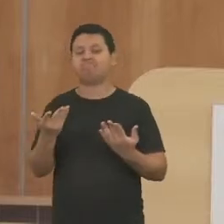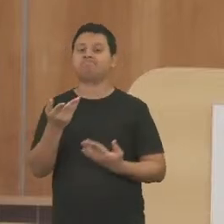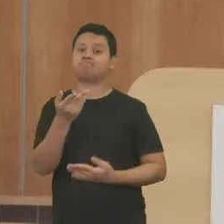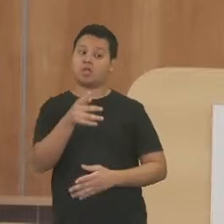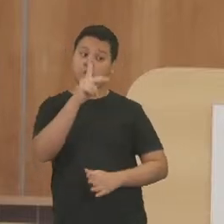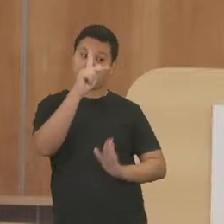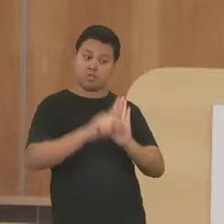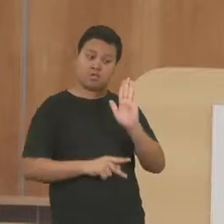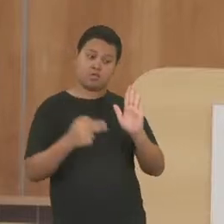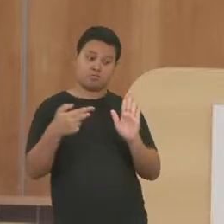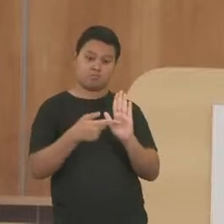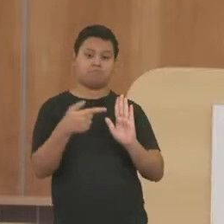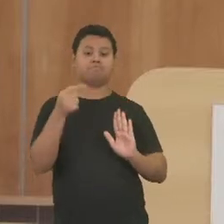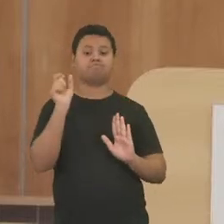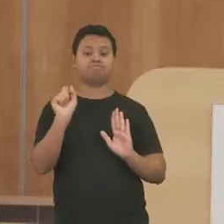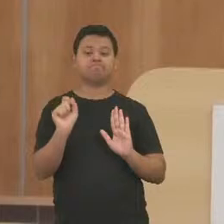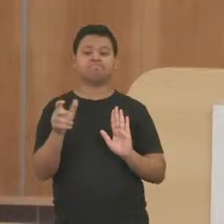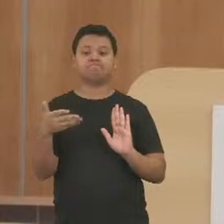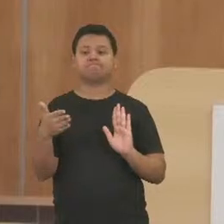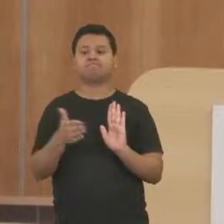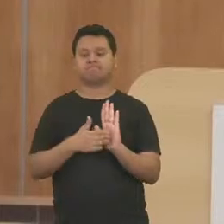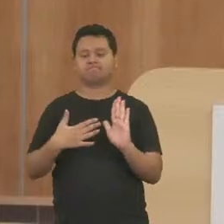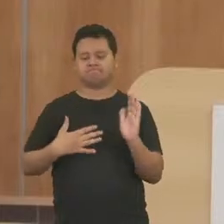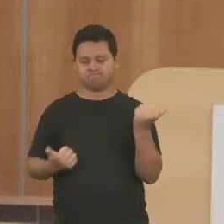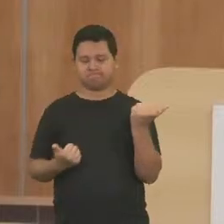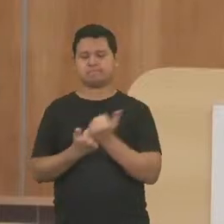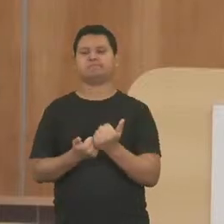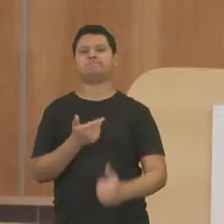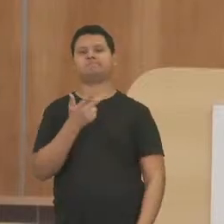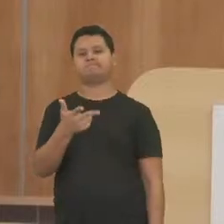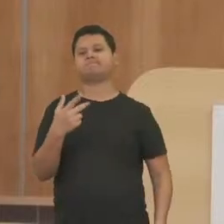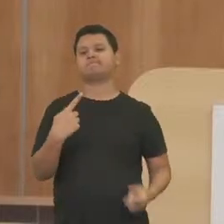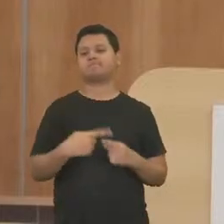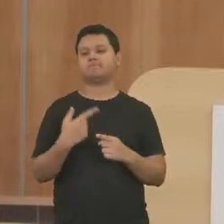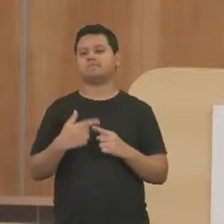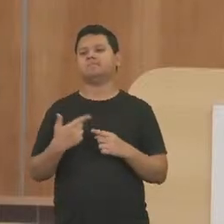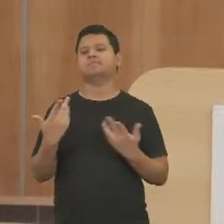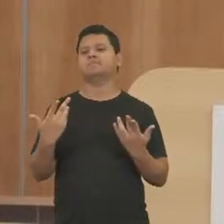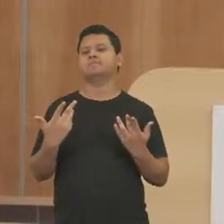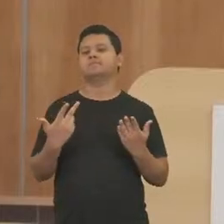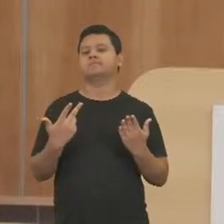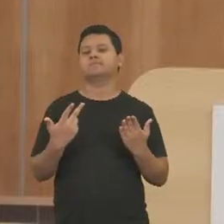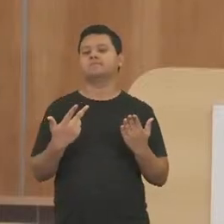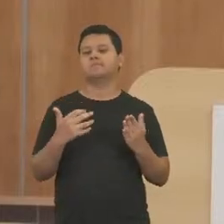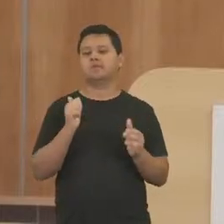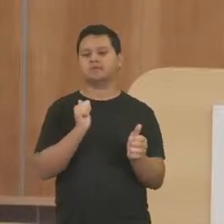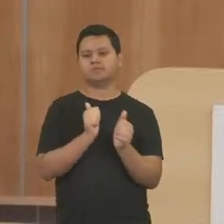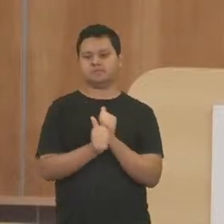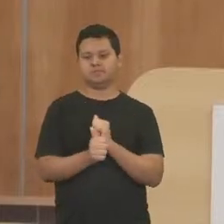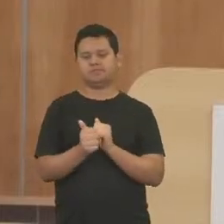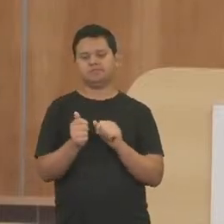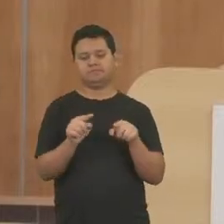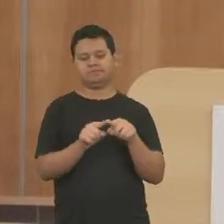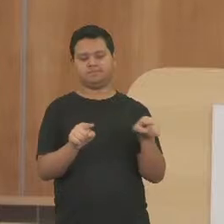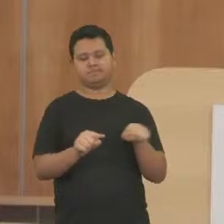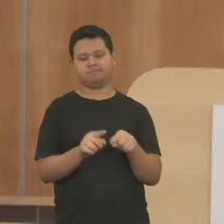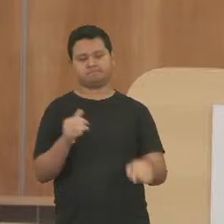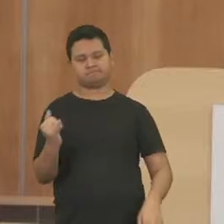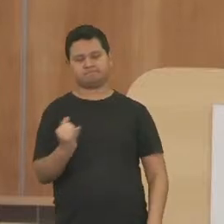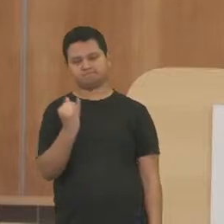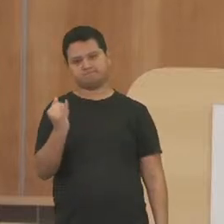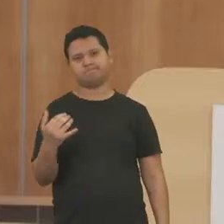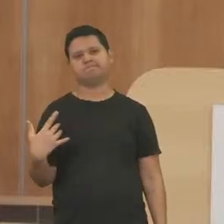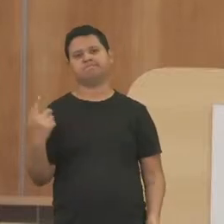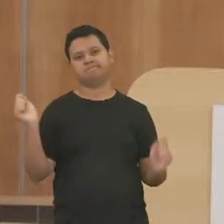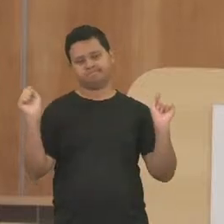projeto aqui, evidentemente, terá o meu apoio, vereador Paulinho, porque eu acho que o esporte é um espaço muito importante